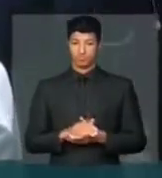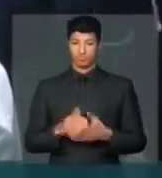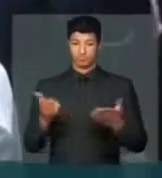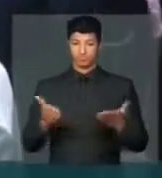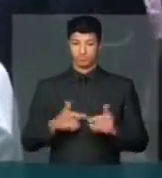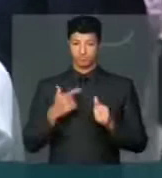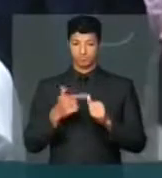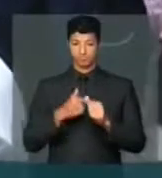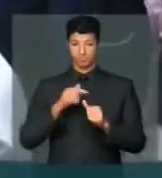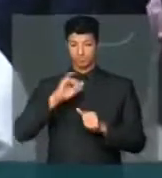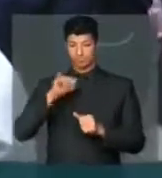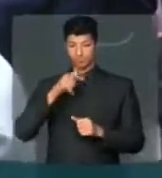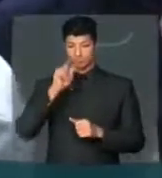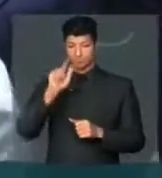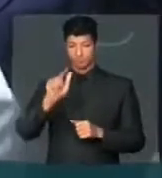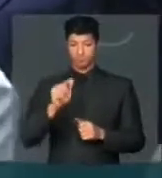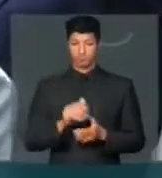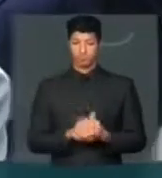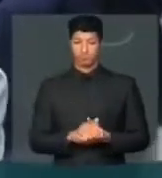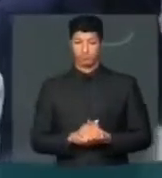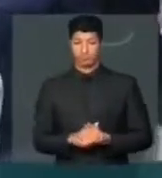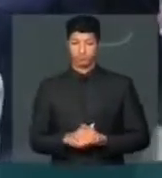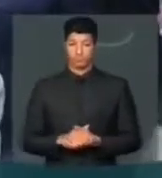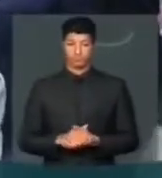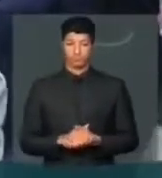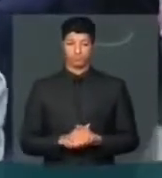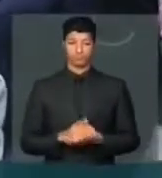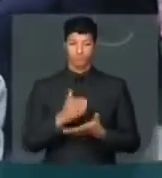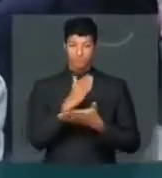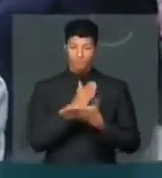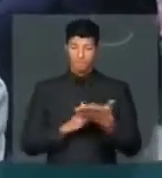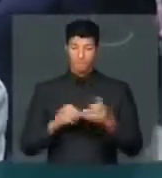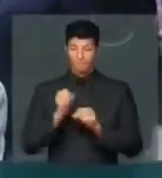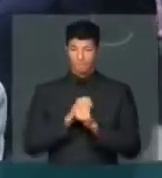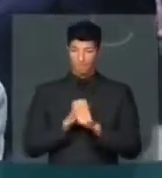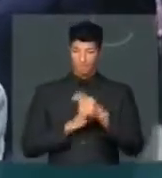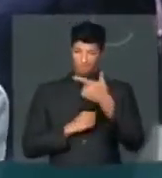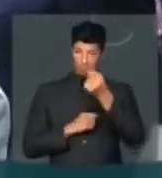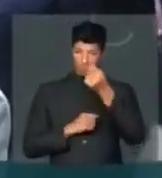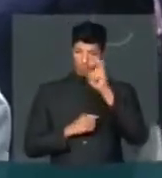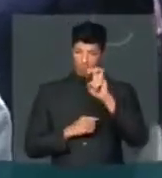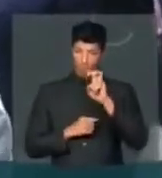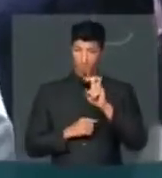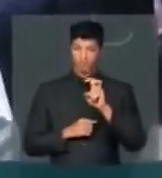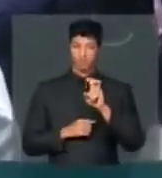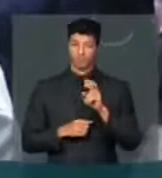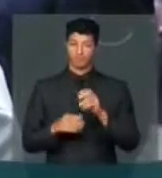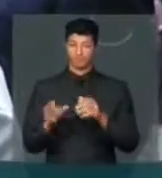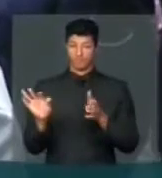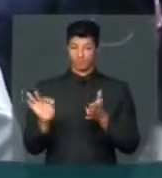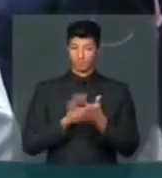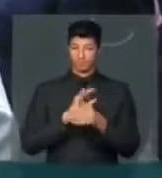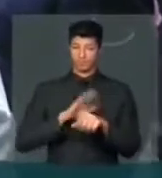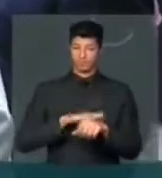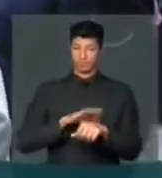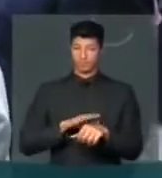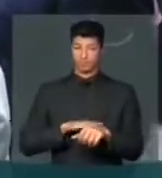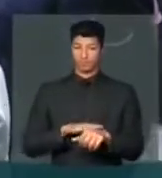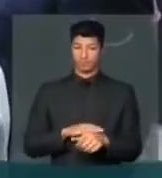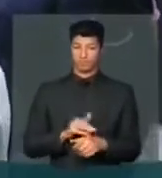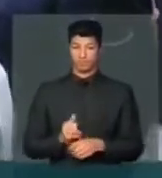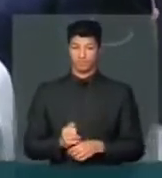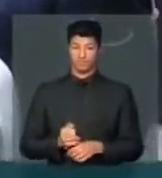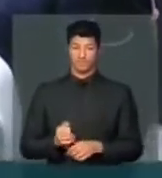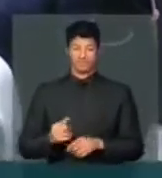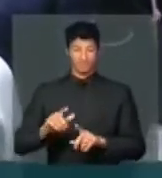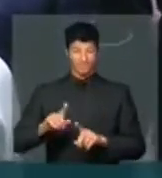Hoje é 1º de julho, metade do ano de 2015. Registrem essa data.